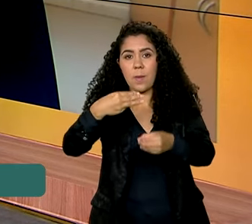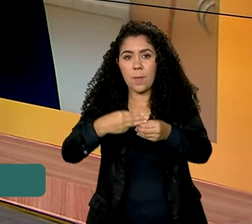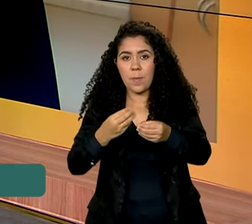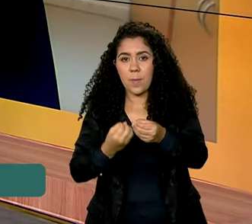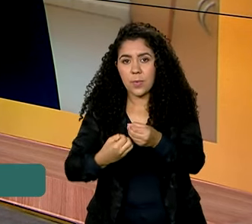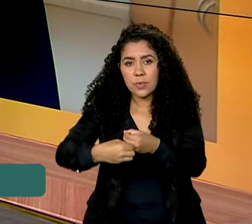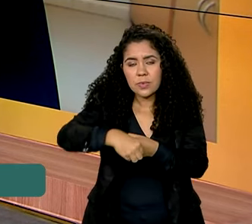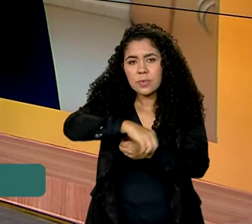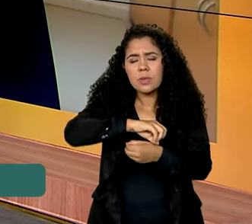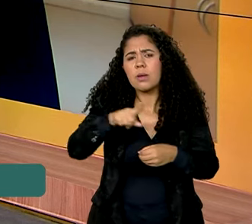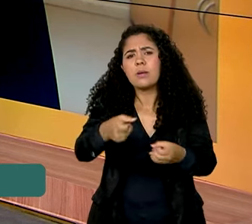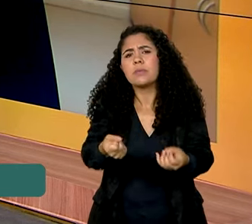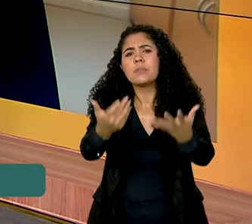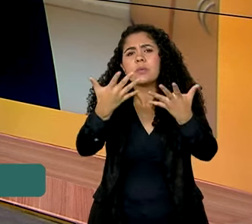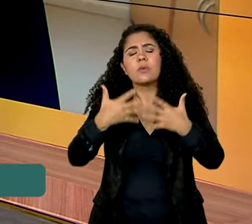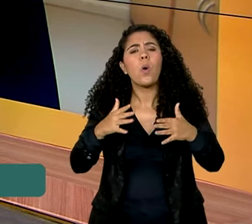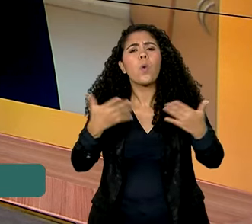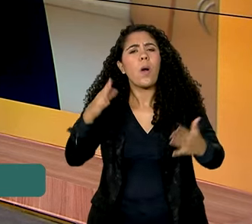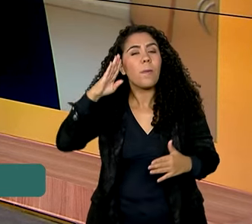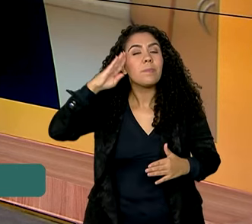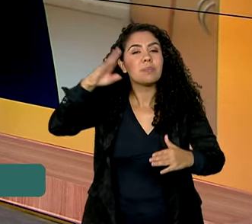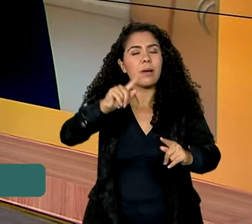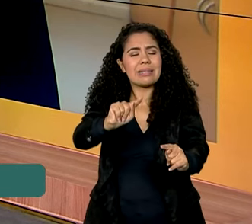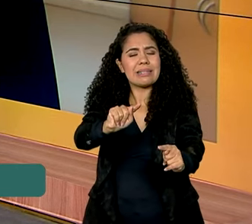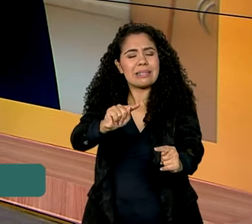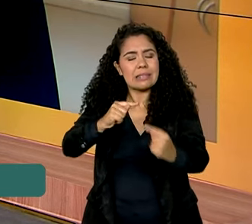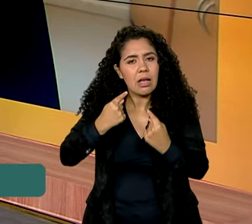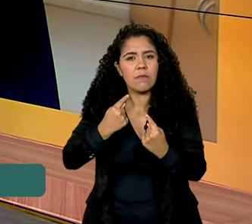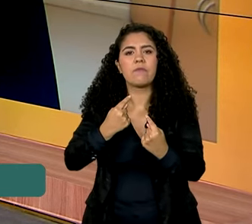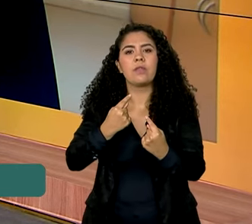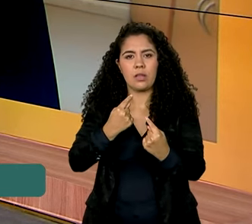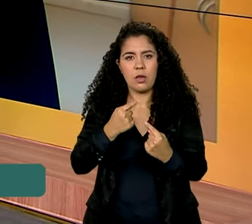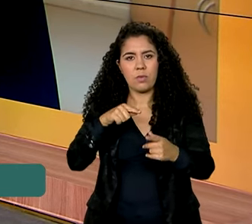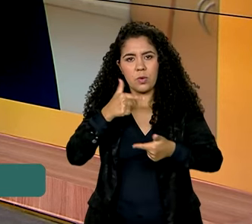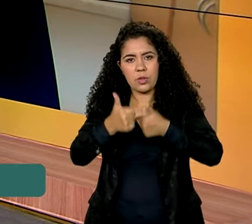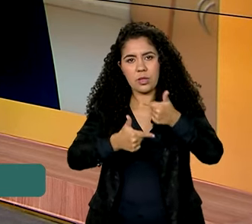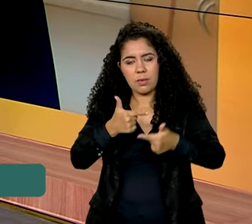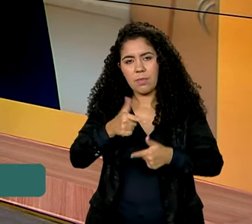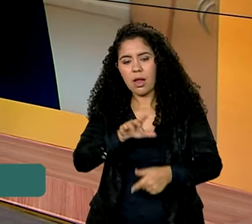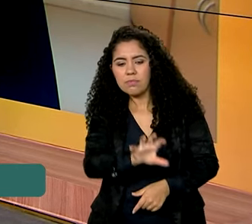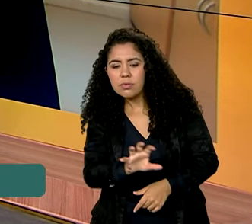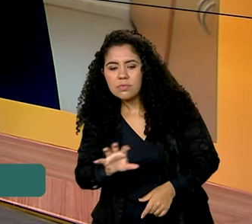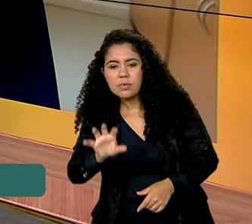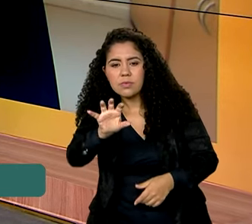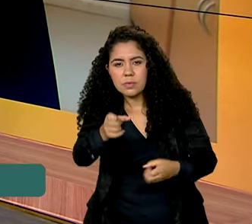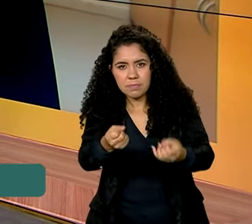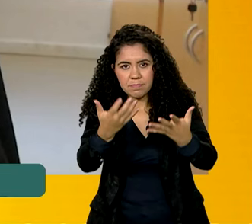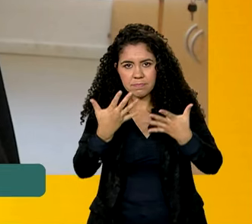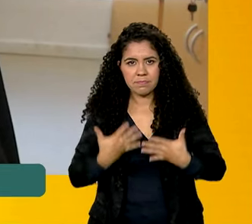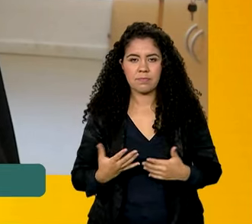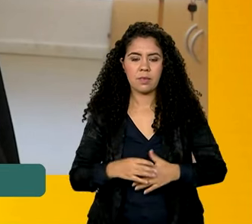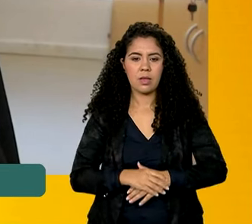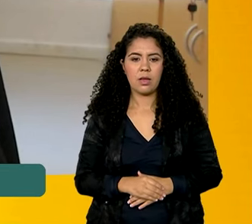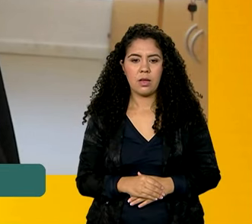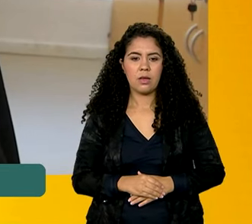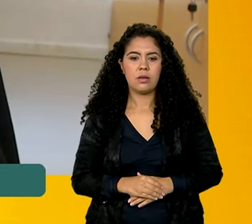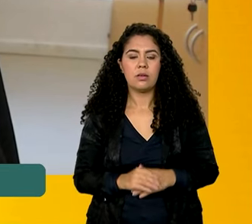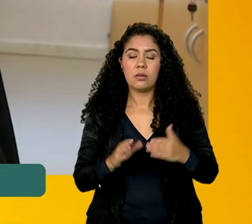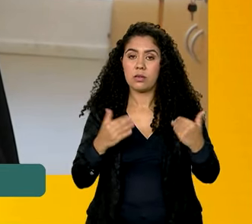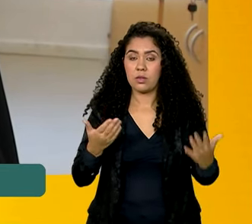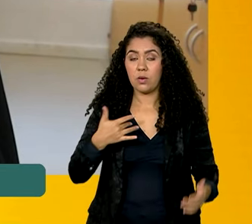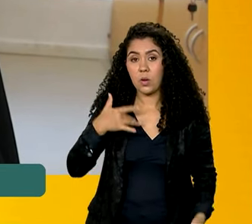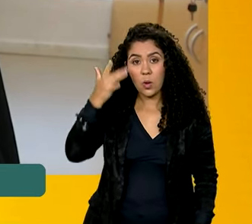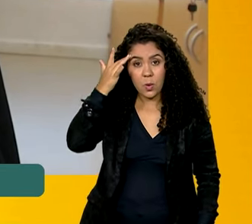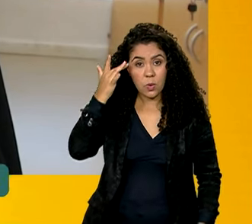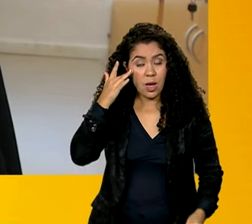municípios. Então, quais são os maiores desafios para o trabalho nessa região, secretária? Eu acho que o